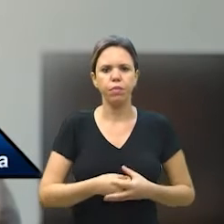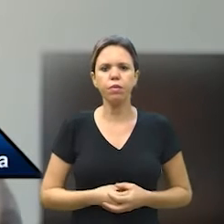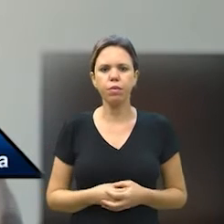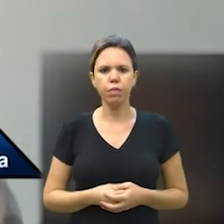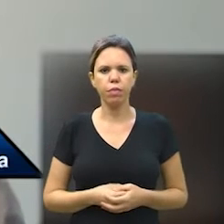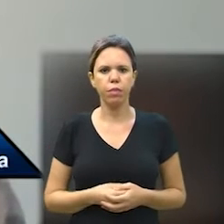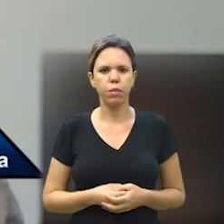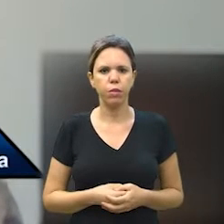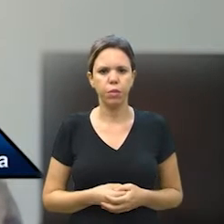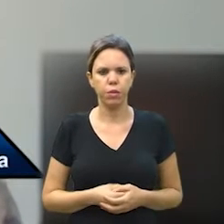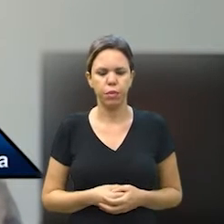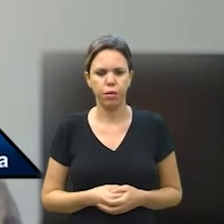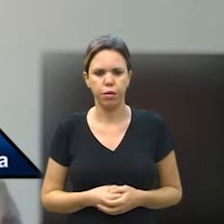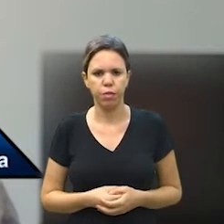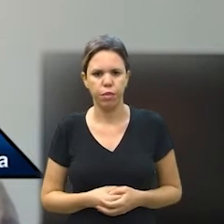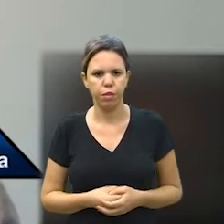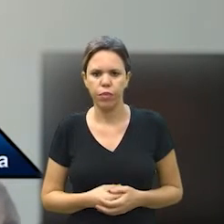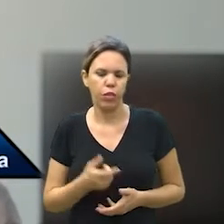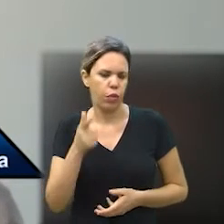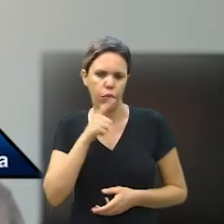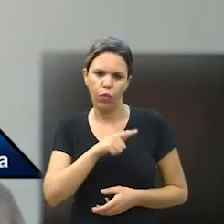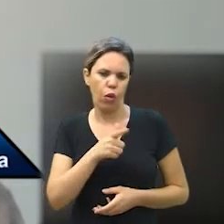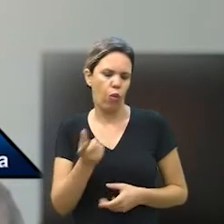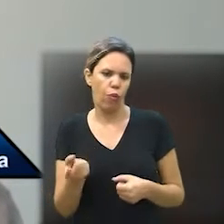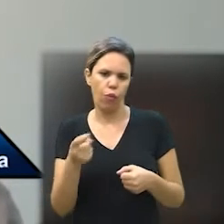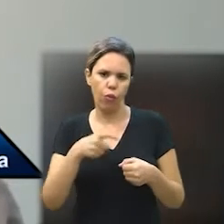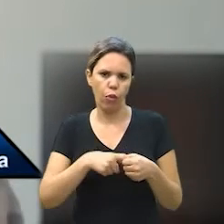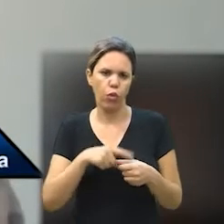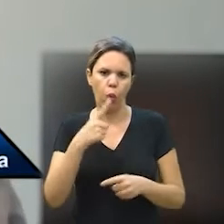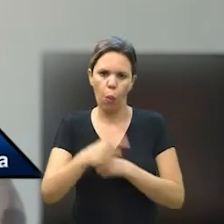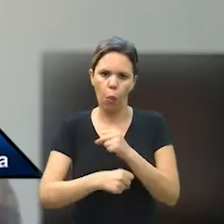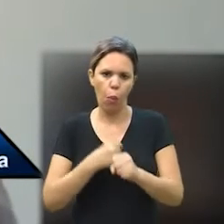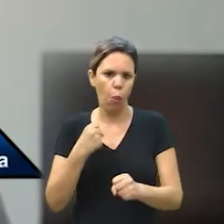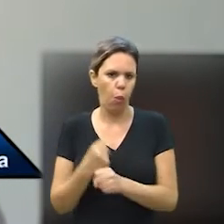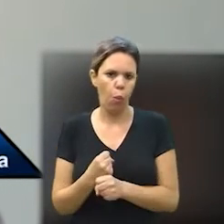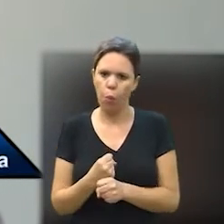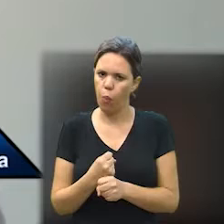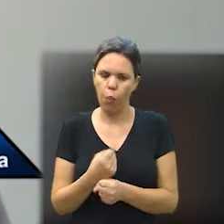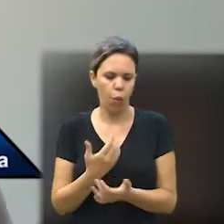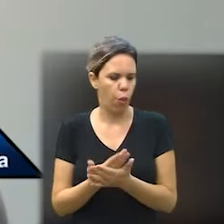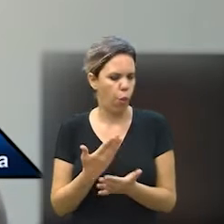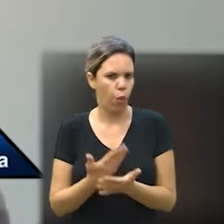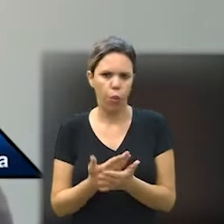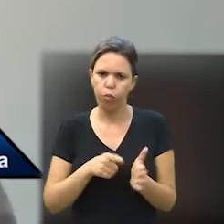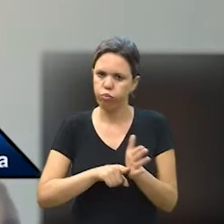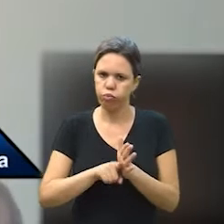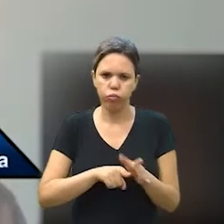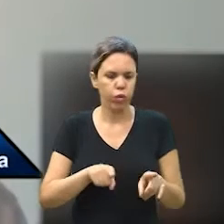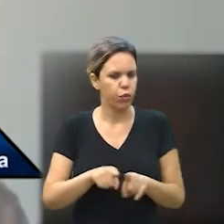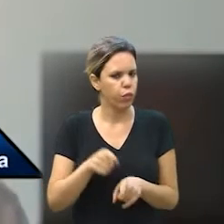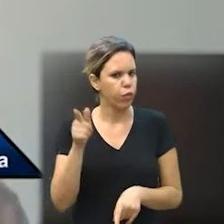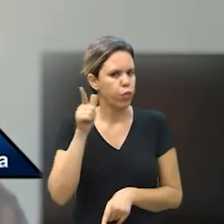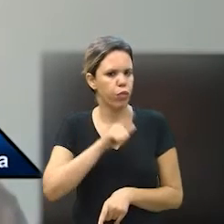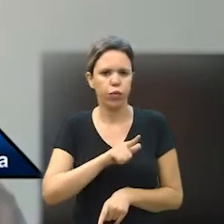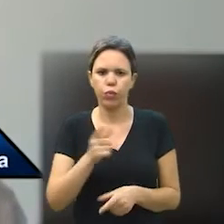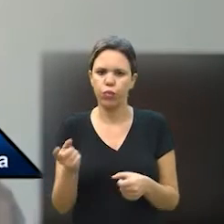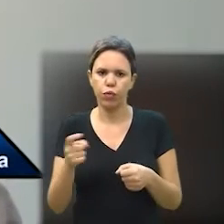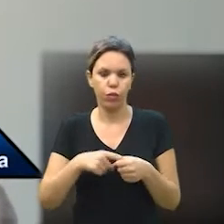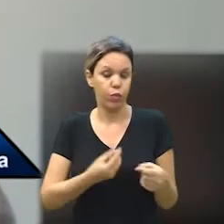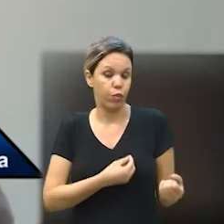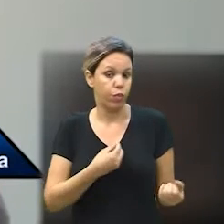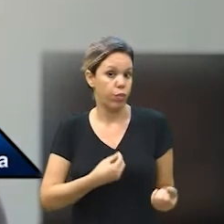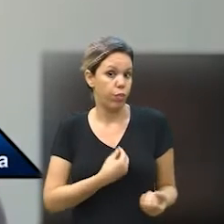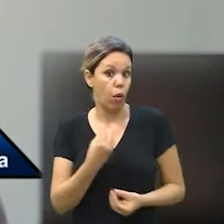que a gente não vai conseguir recuperar esse um ano em um ano de estudo, mas a gente também não consegue recuperar as